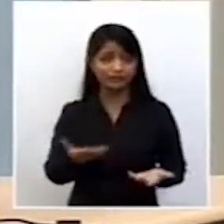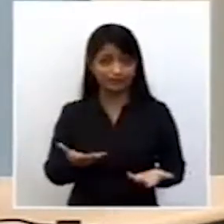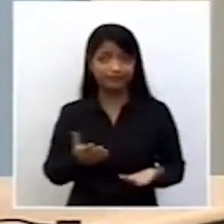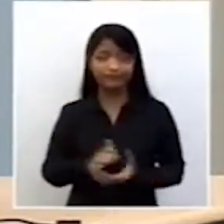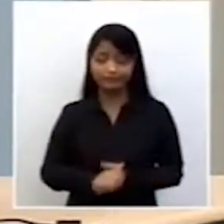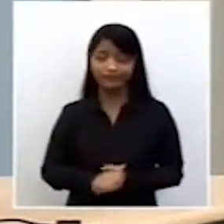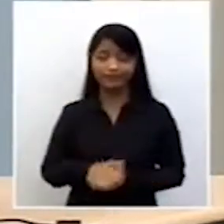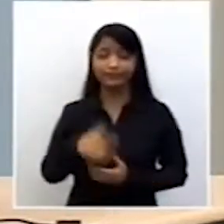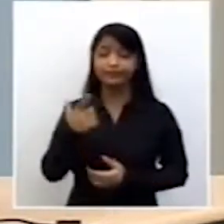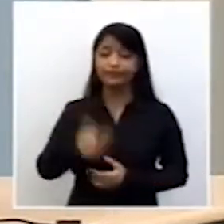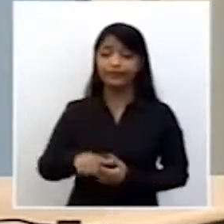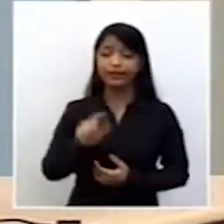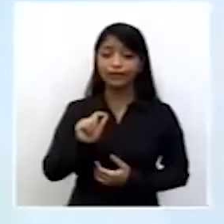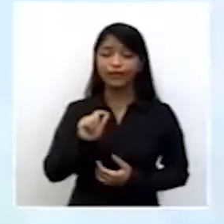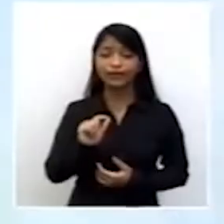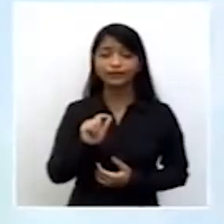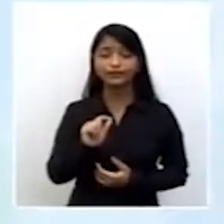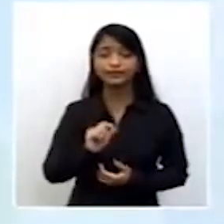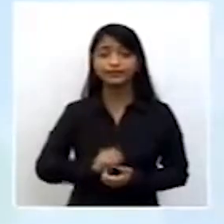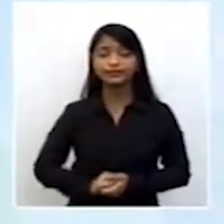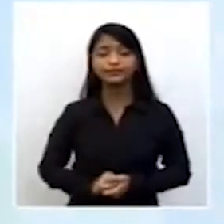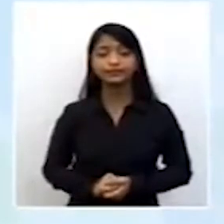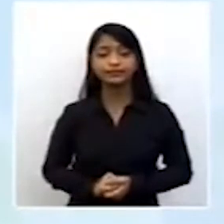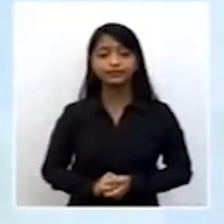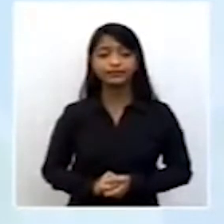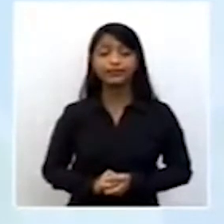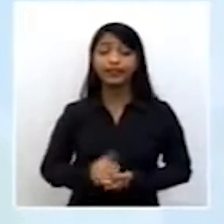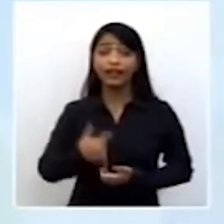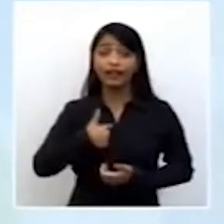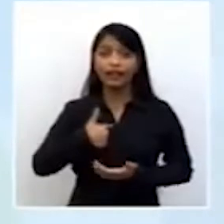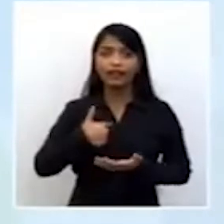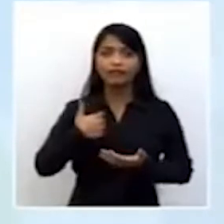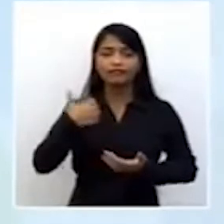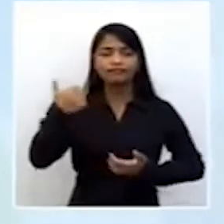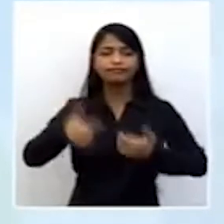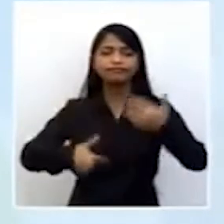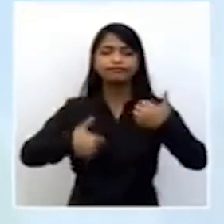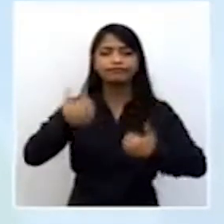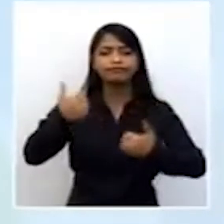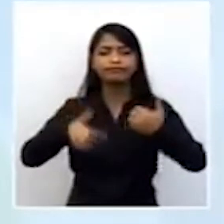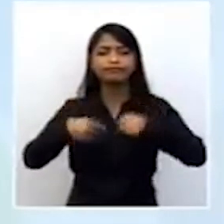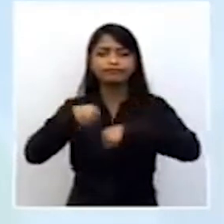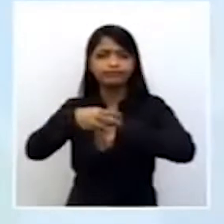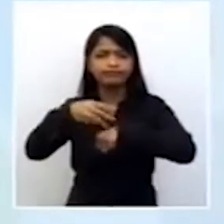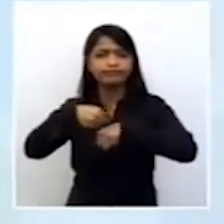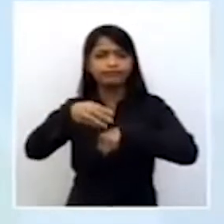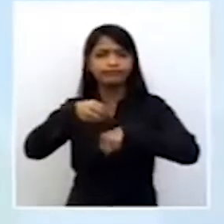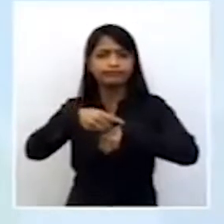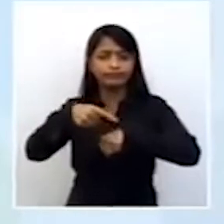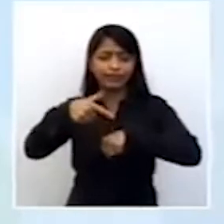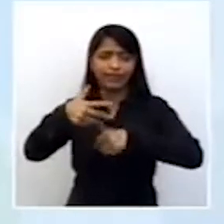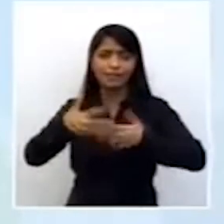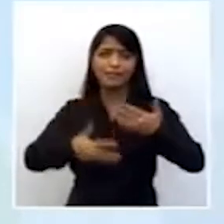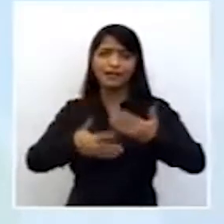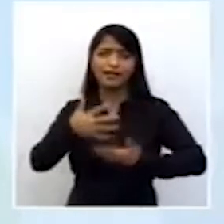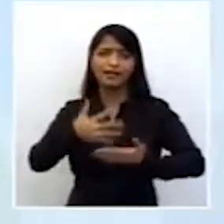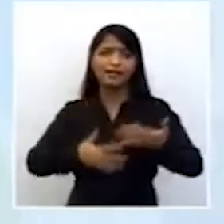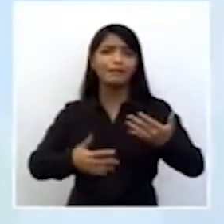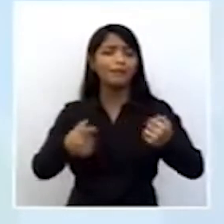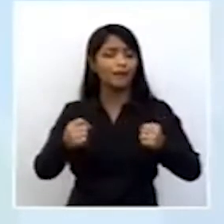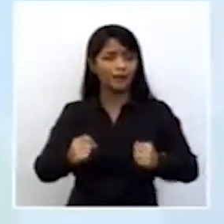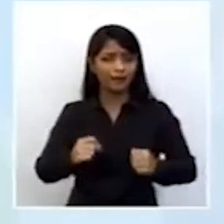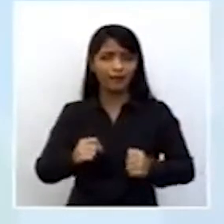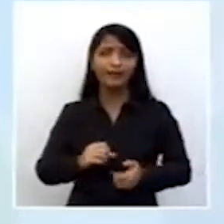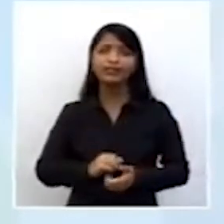inclusive, pode comprometer o que eu esteja mediando de conhecimento para vocês, né? A